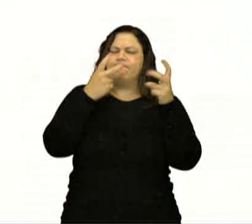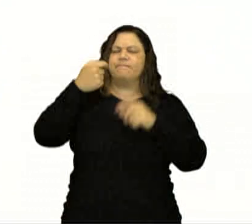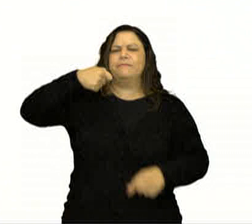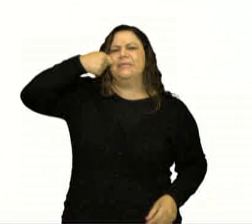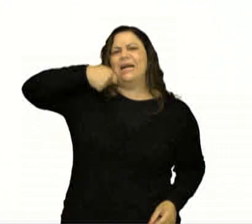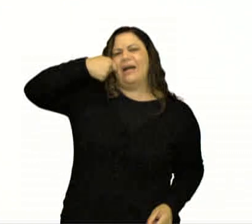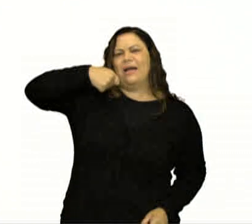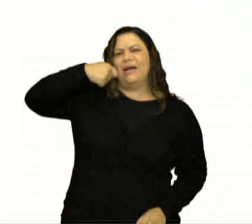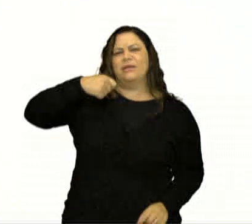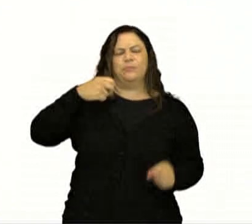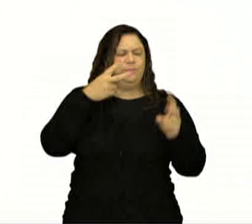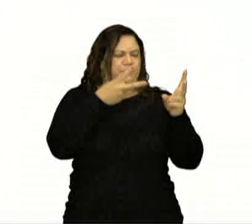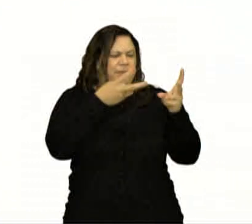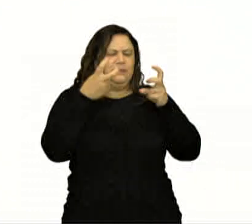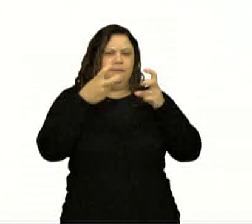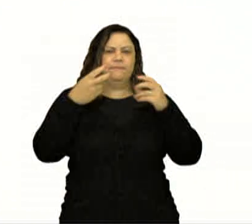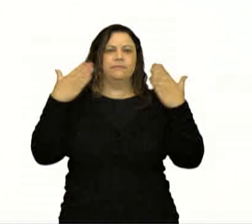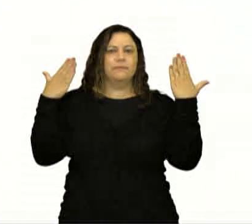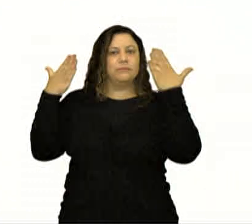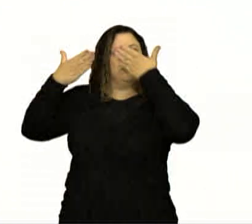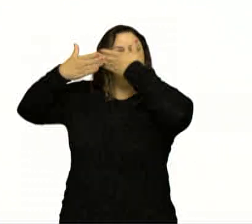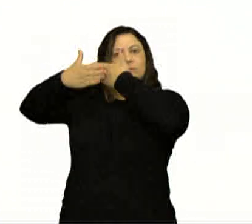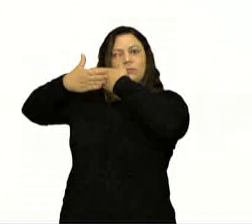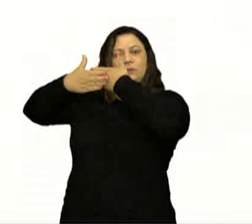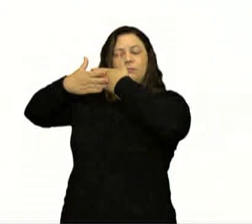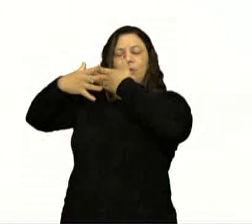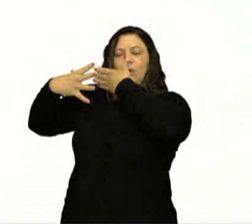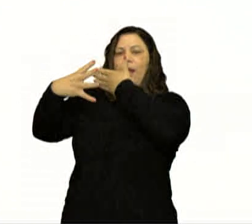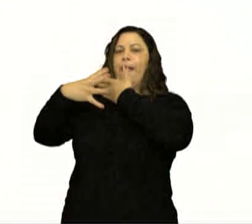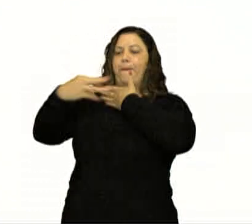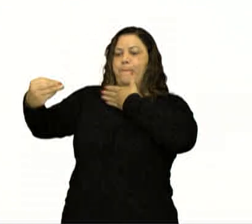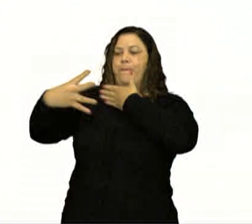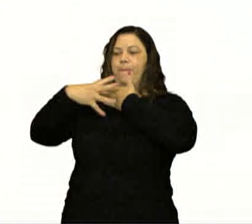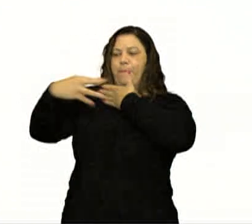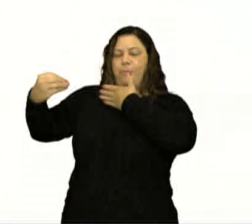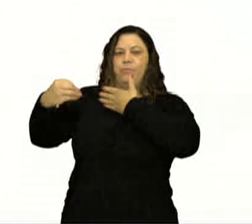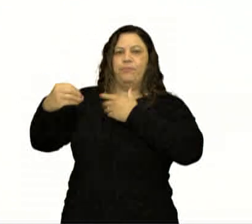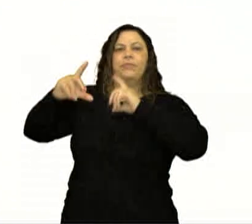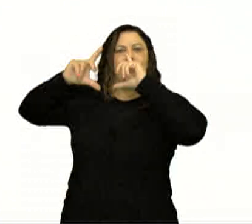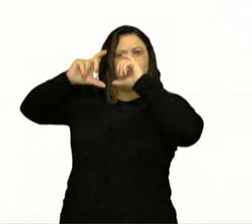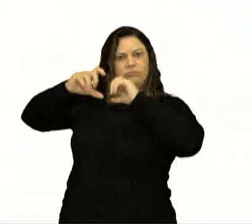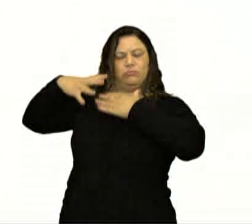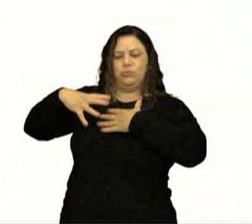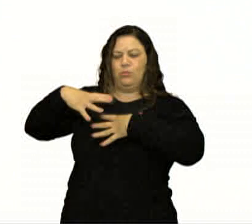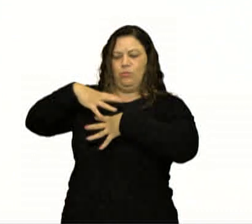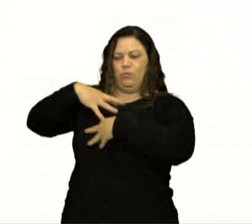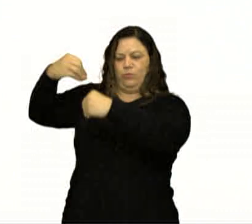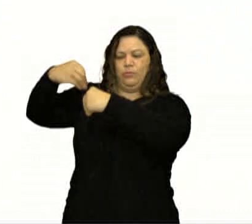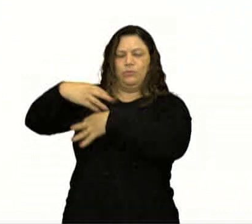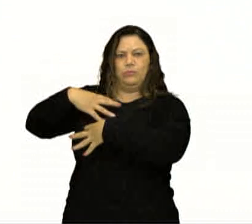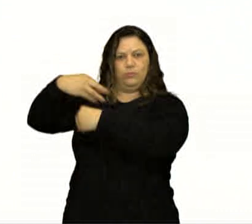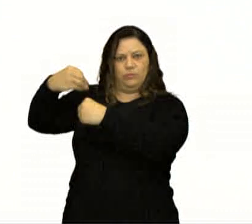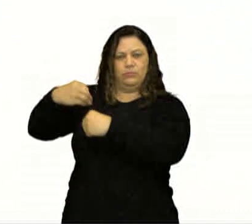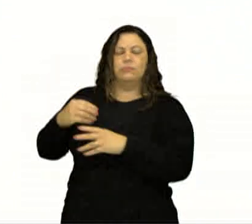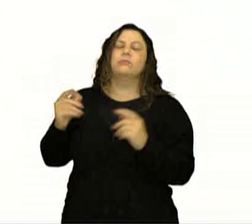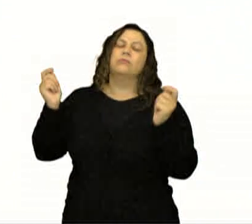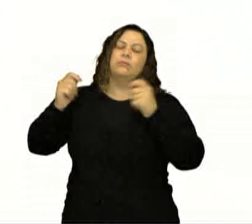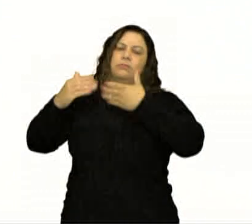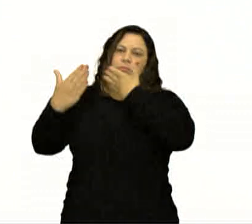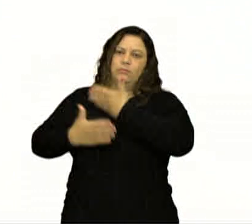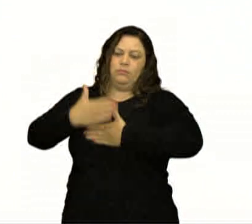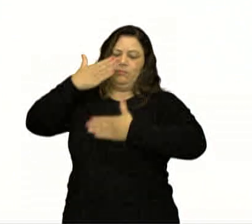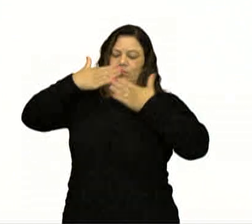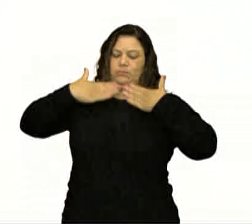os técnicos colocam uma proteção em você e saem da sala? Já percebeu isso? Que eles colocam às vezes um colete e tudo mais? Isso serve para